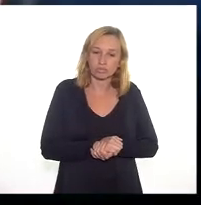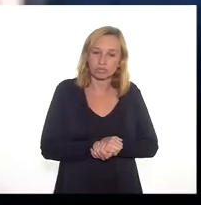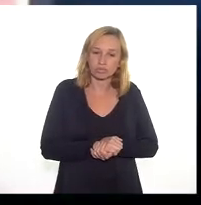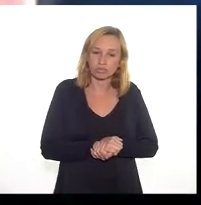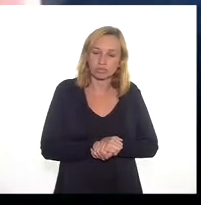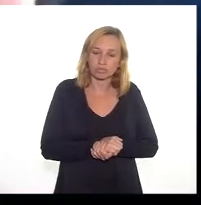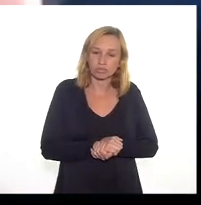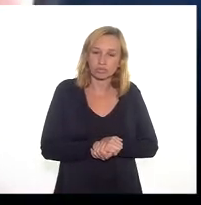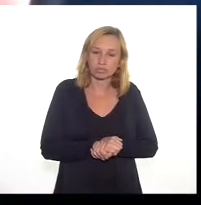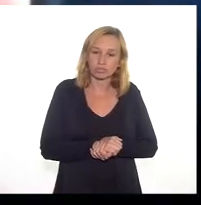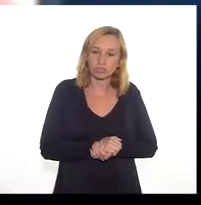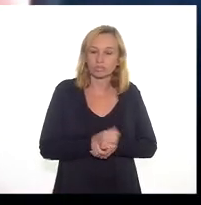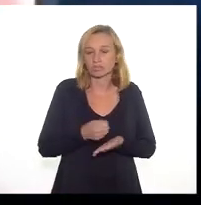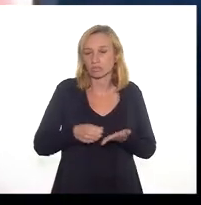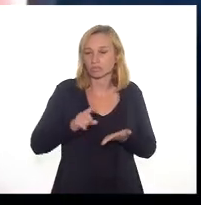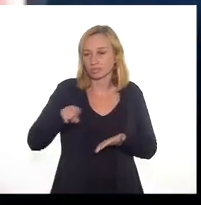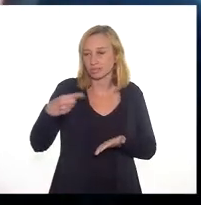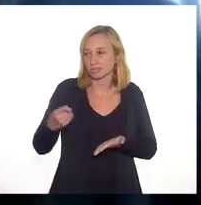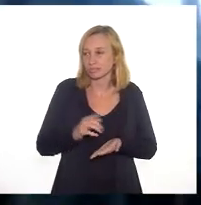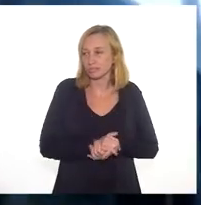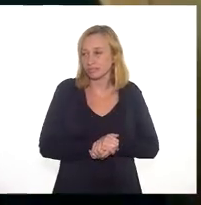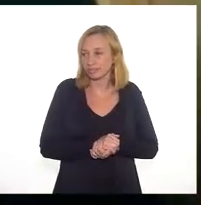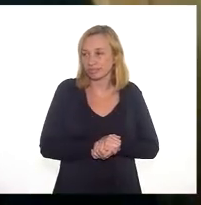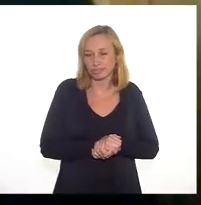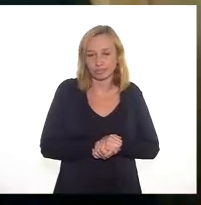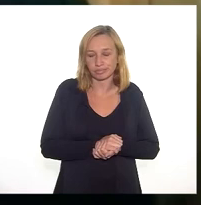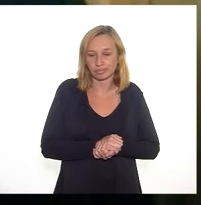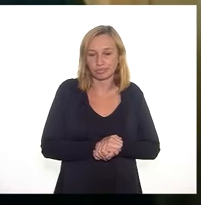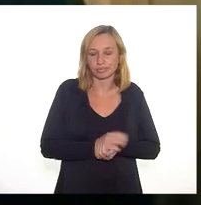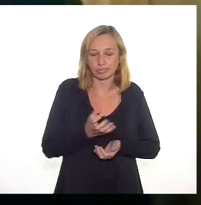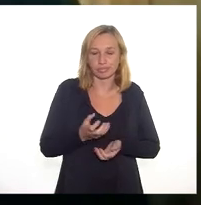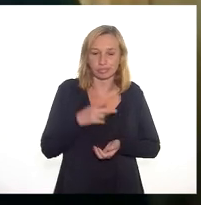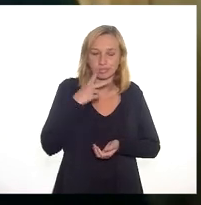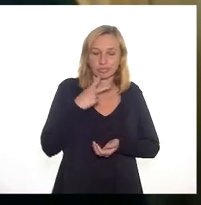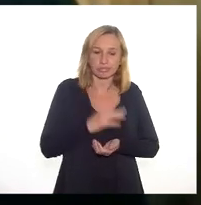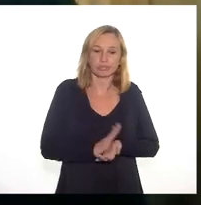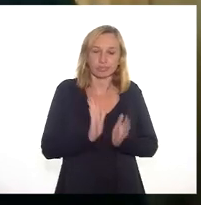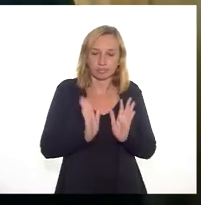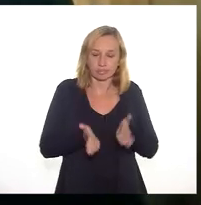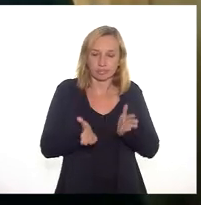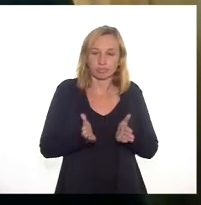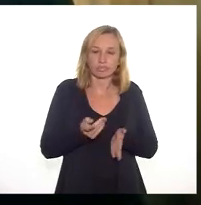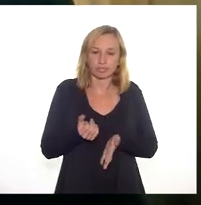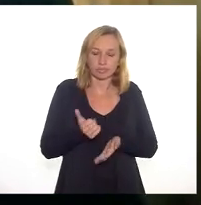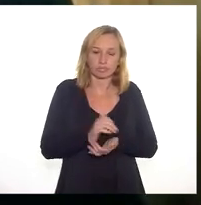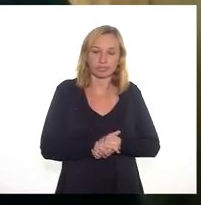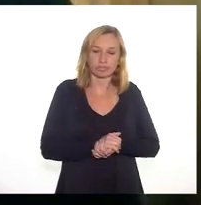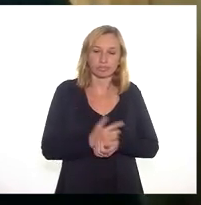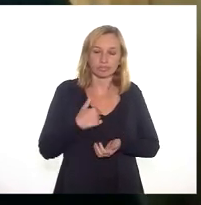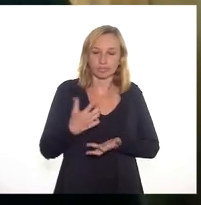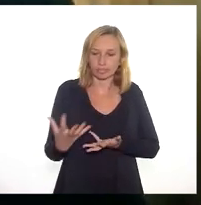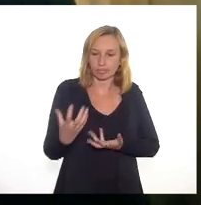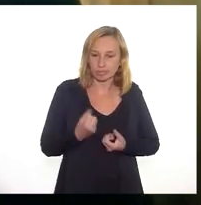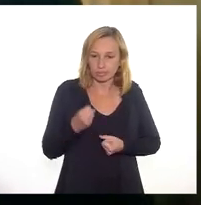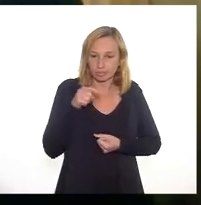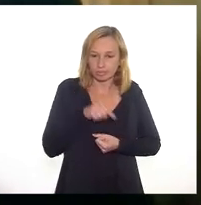Vamos escrever depois com o presidente. Mas eu já quero dizer aqui, por exemplo, hoje há pouco eu recebi